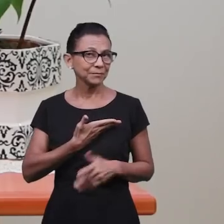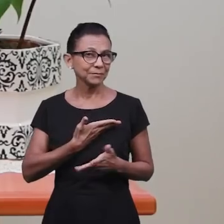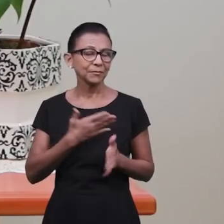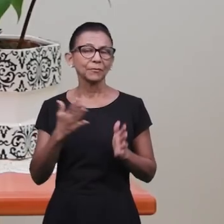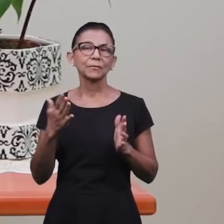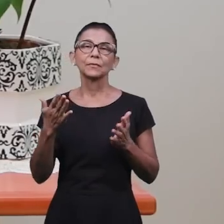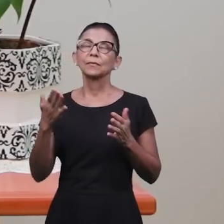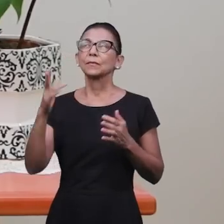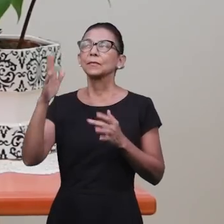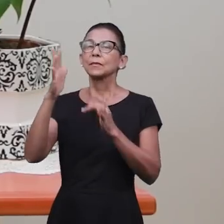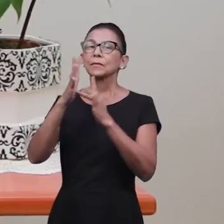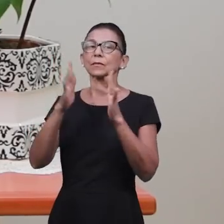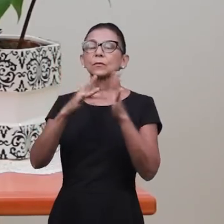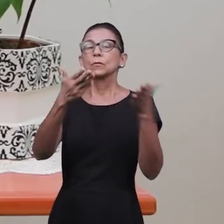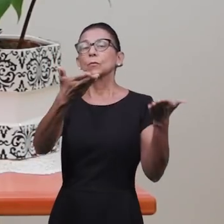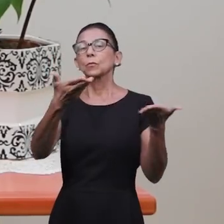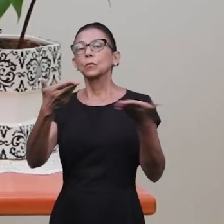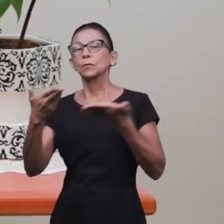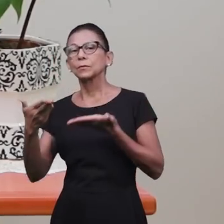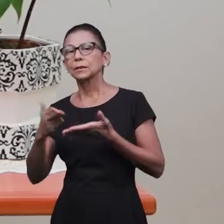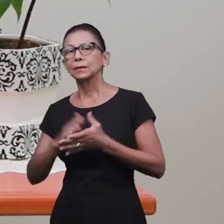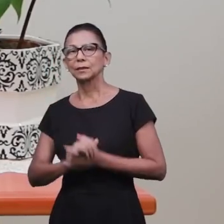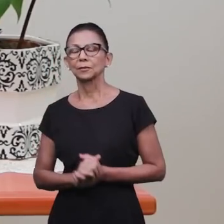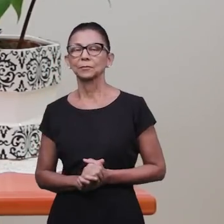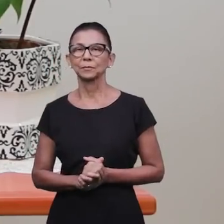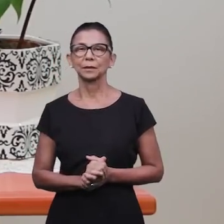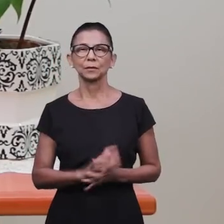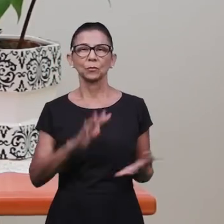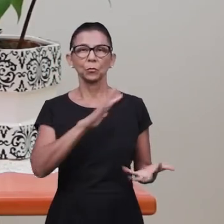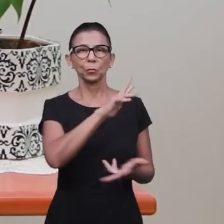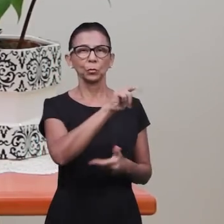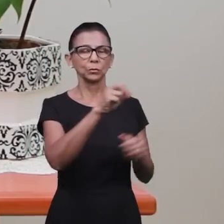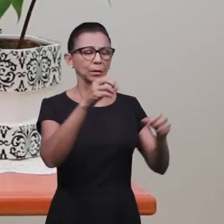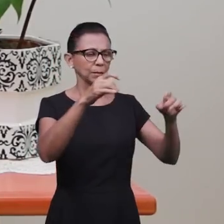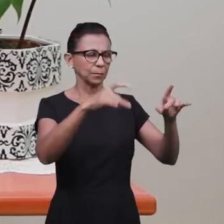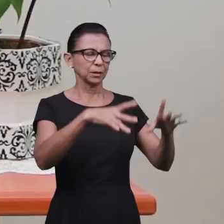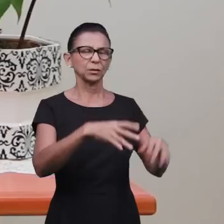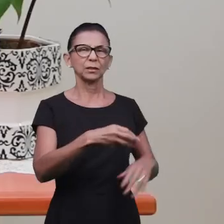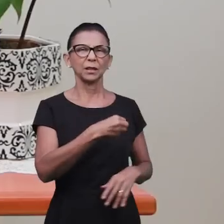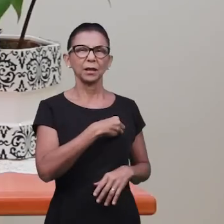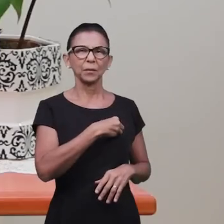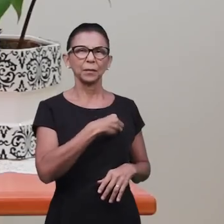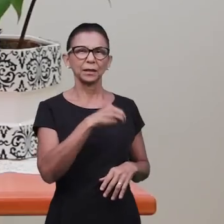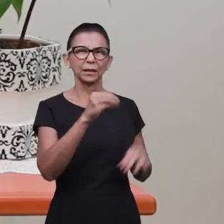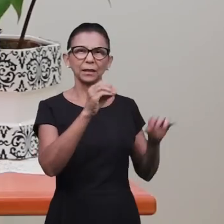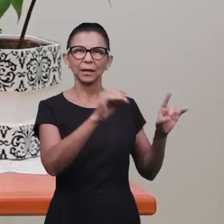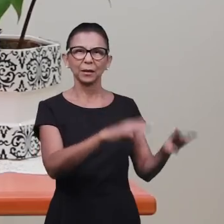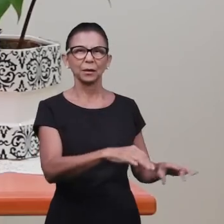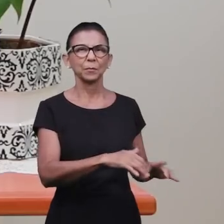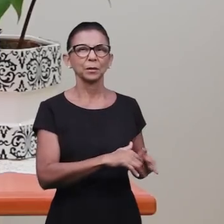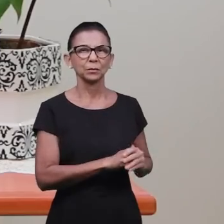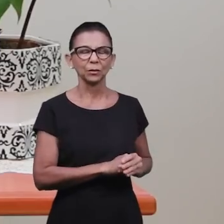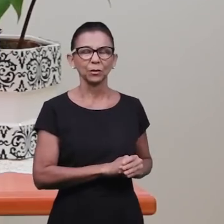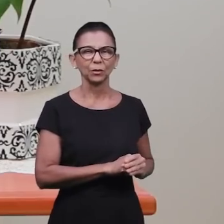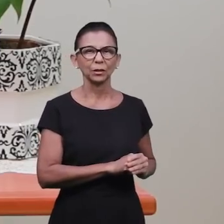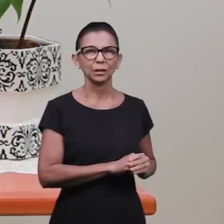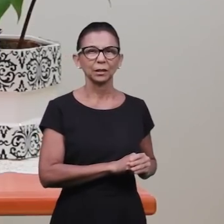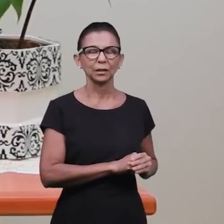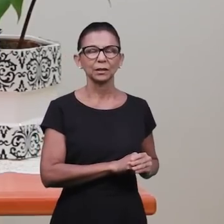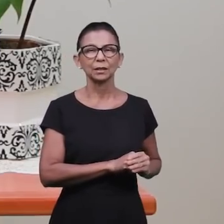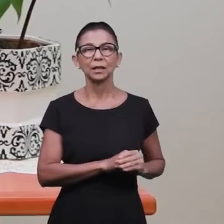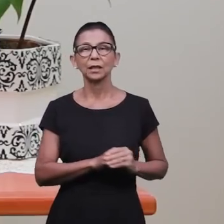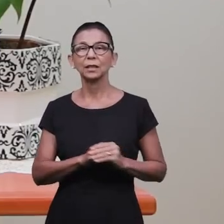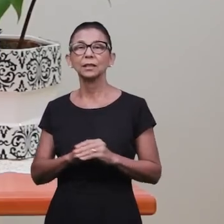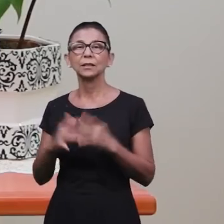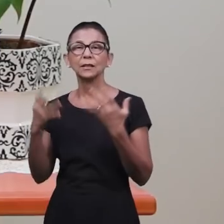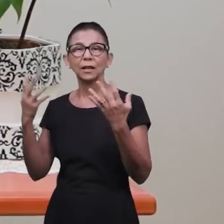ele está te convidando para você sair das trevas e vir para a luz de Jesus.